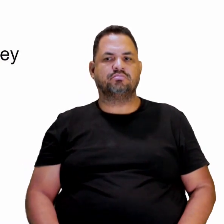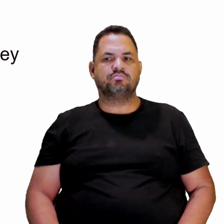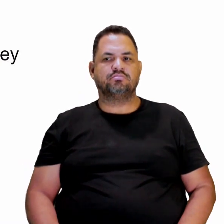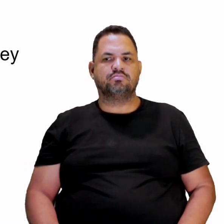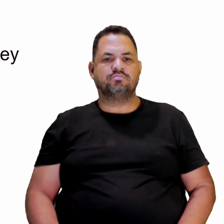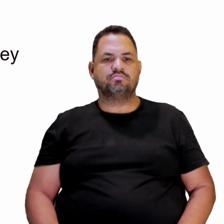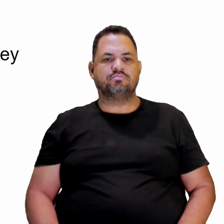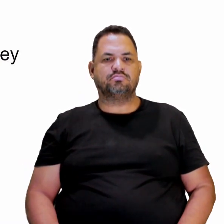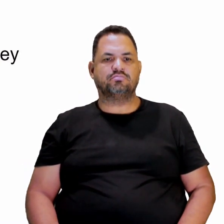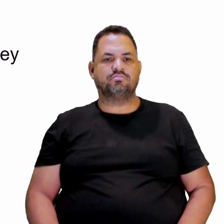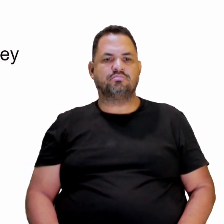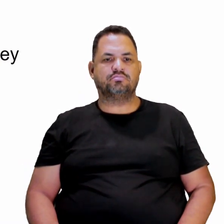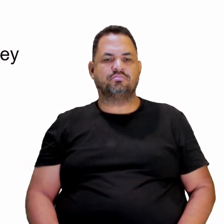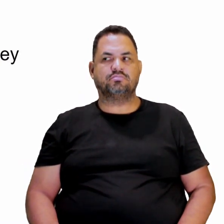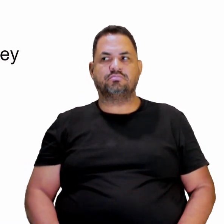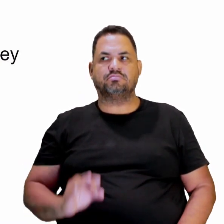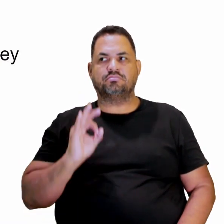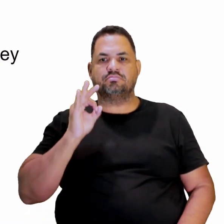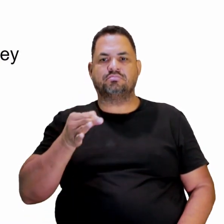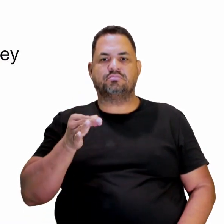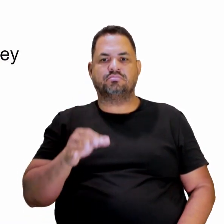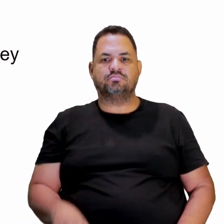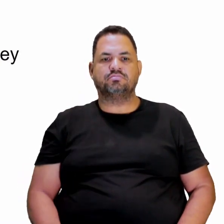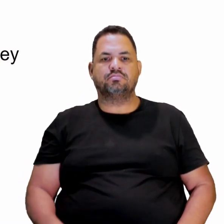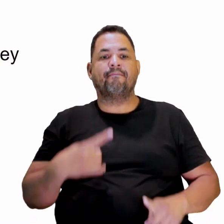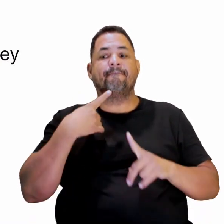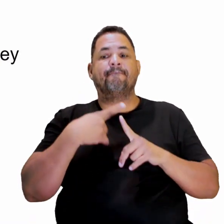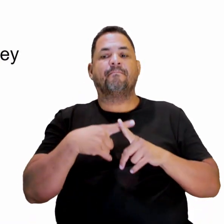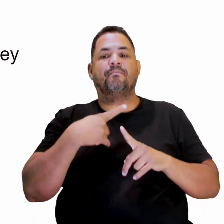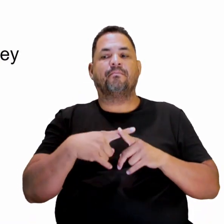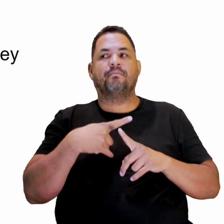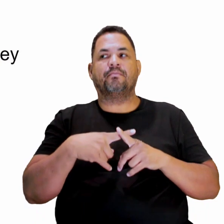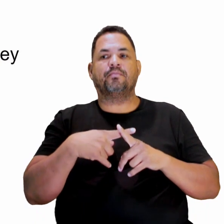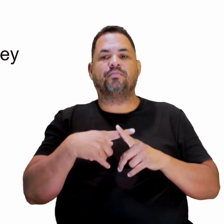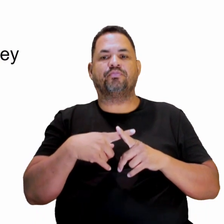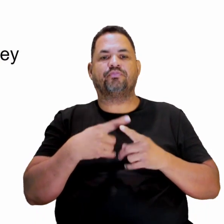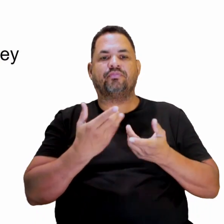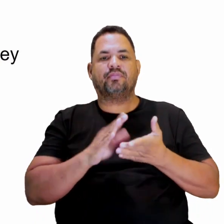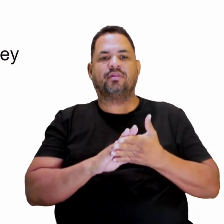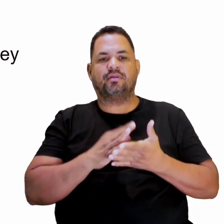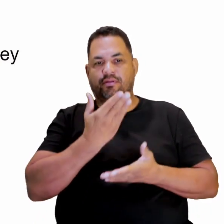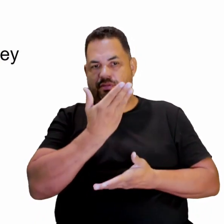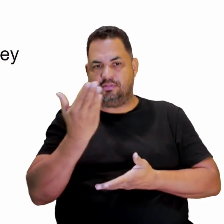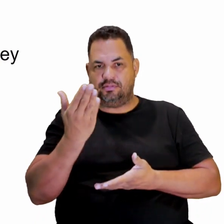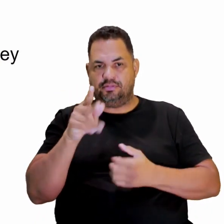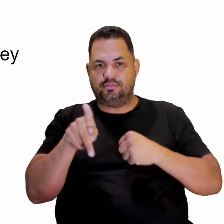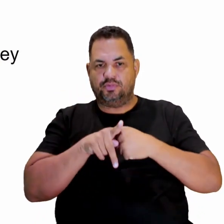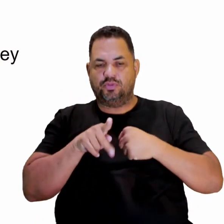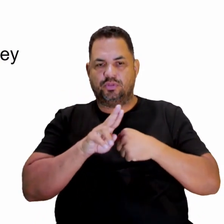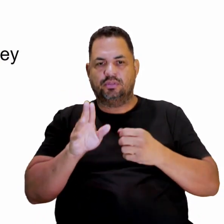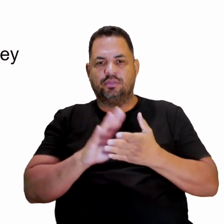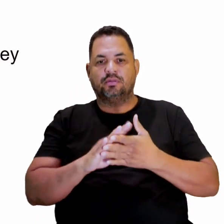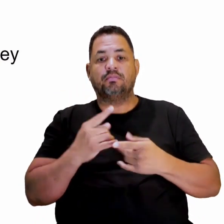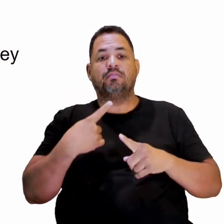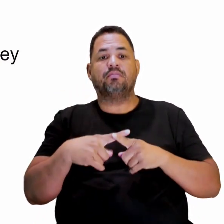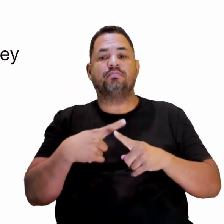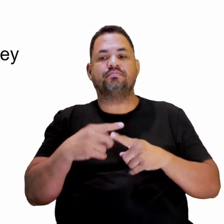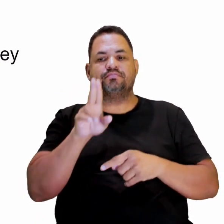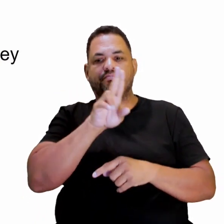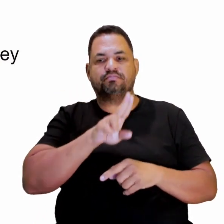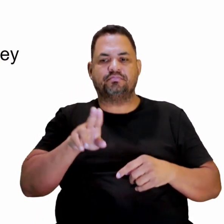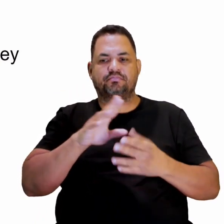relativo which, certo? Por que que ficou which? Porque, olha só, é usado